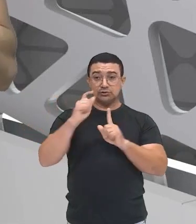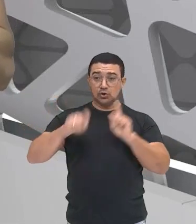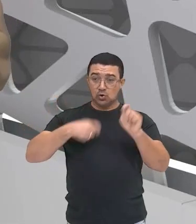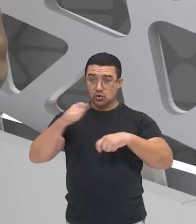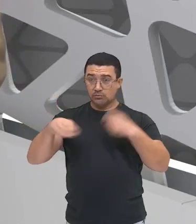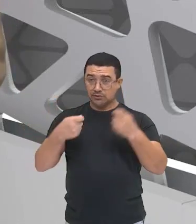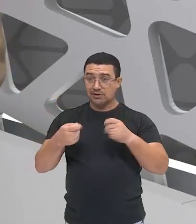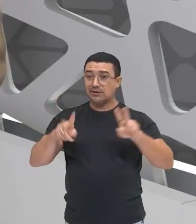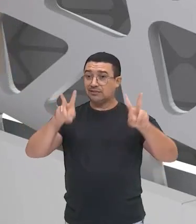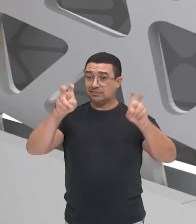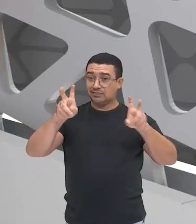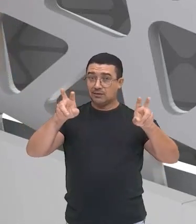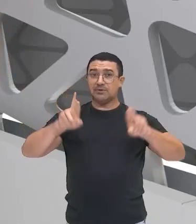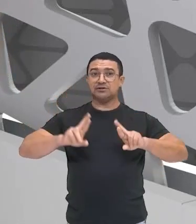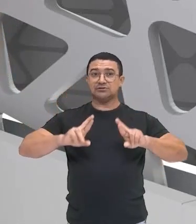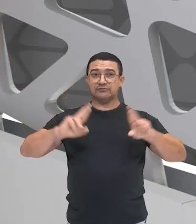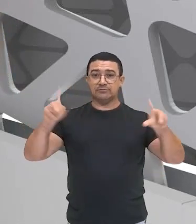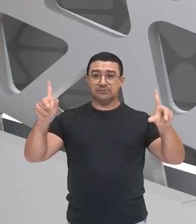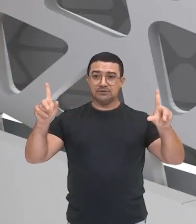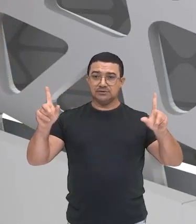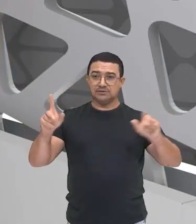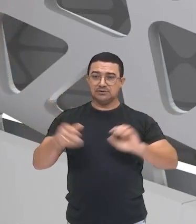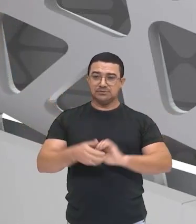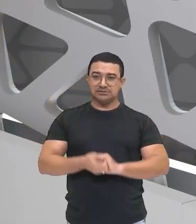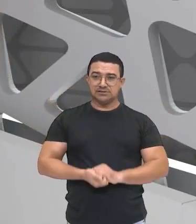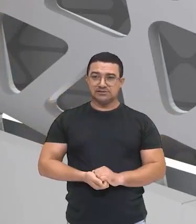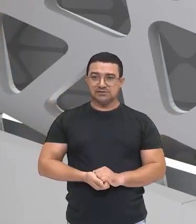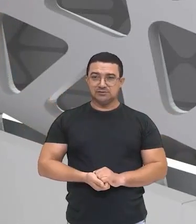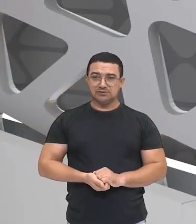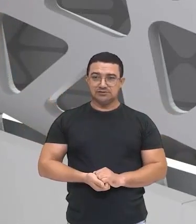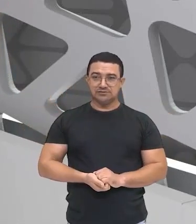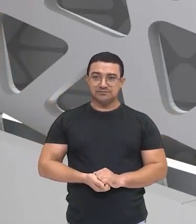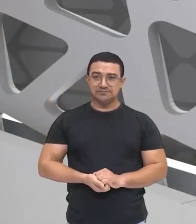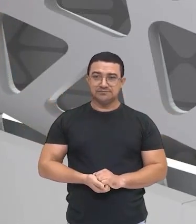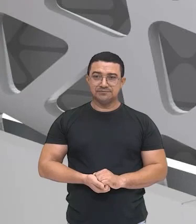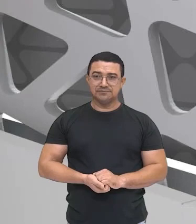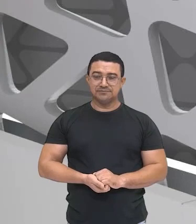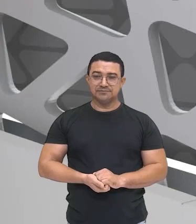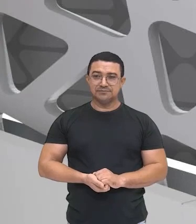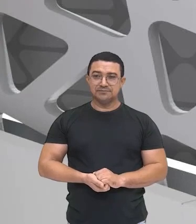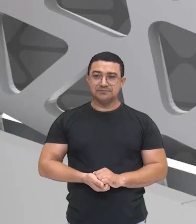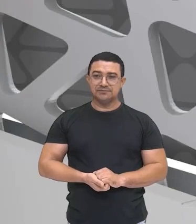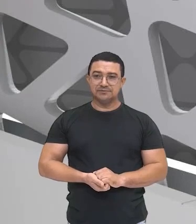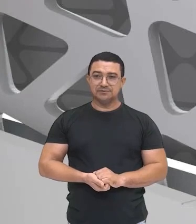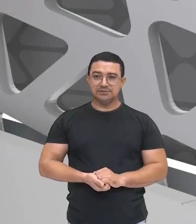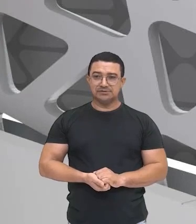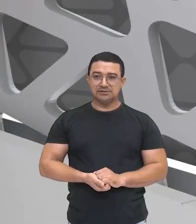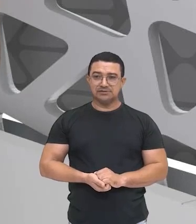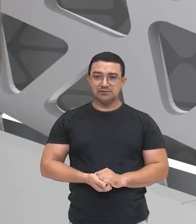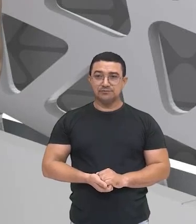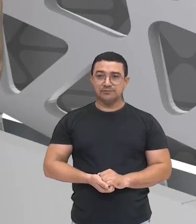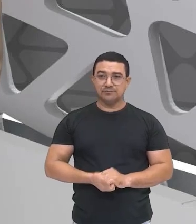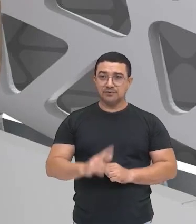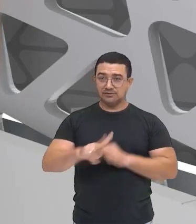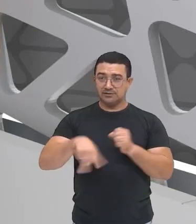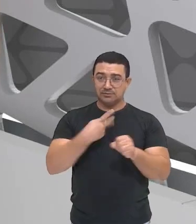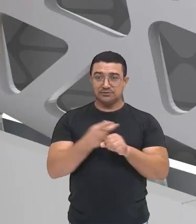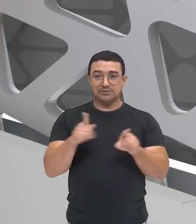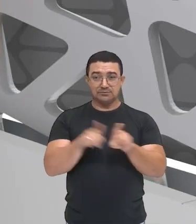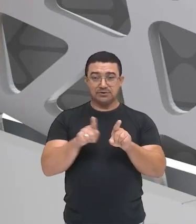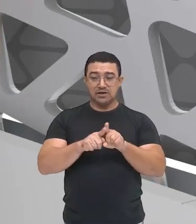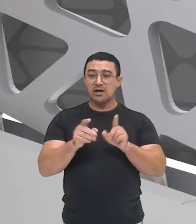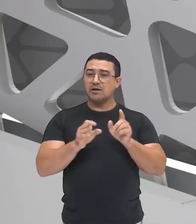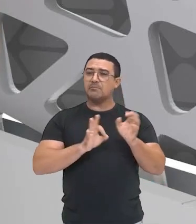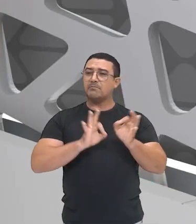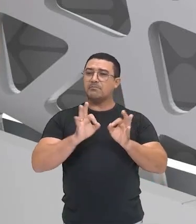temas distintos e nós vamos tratar primeiramente de população mundial e posteriormente de